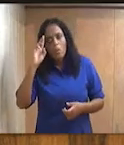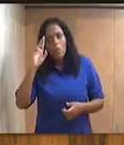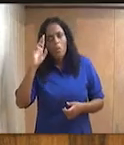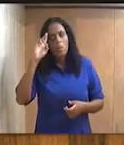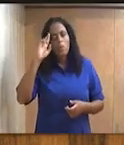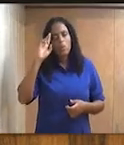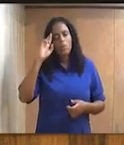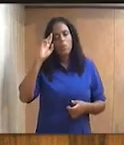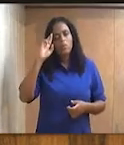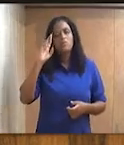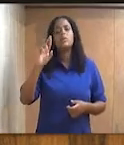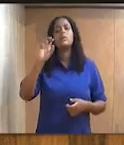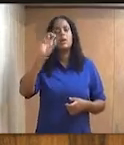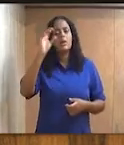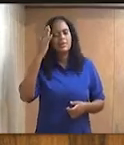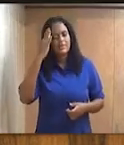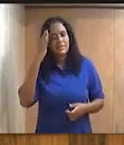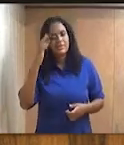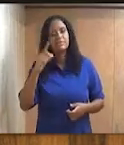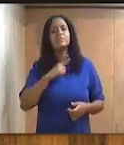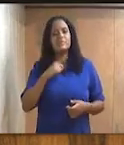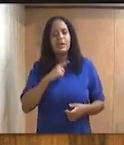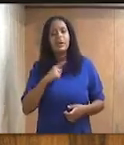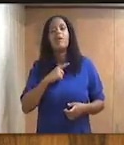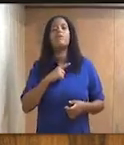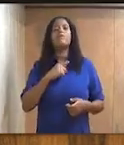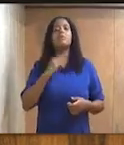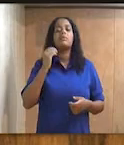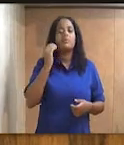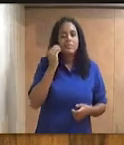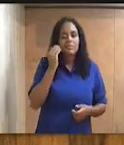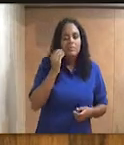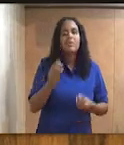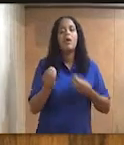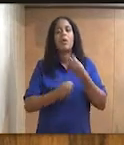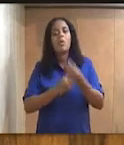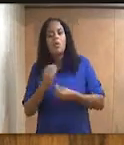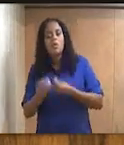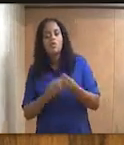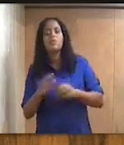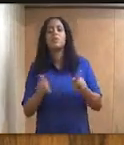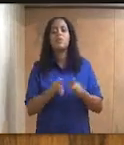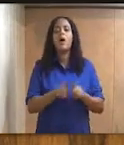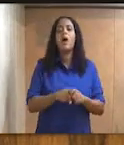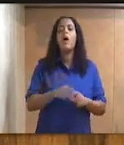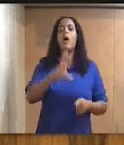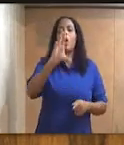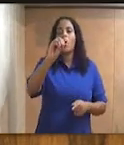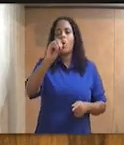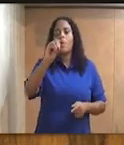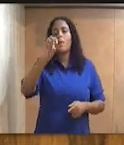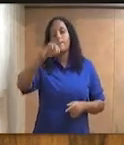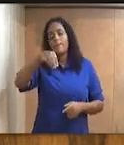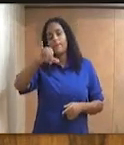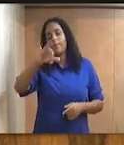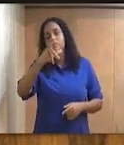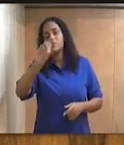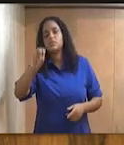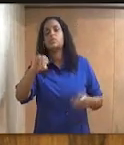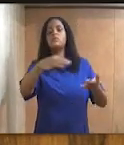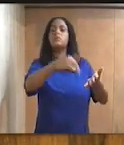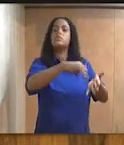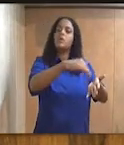eu sei da tentativa que ele teve, da comissão que também teve ainda hoje na Secretaria